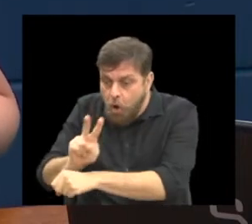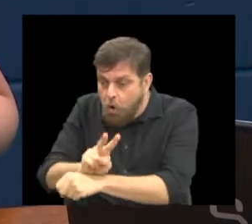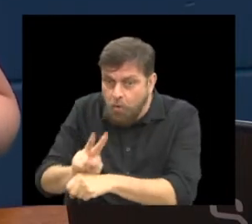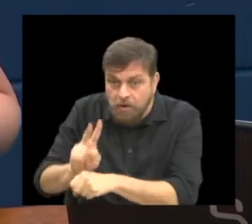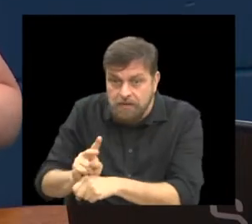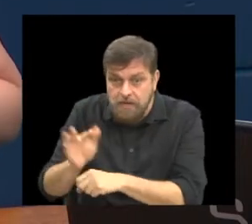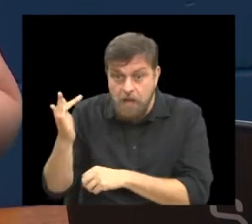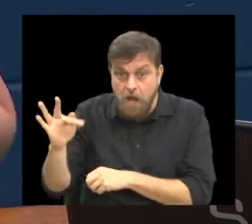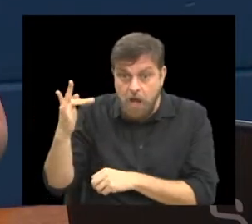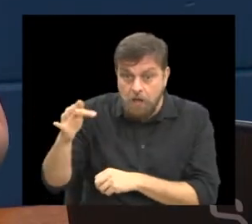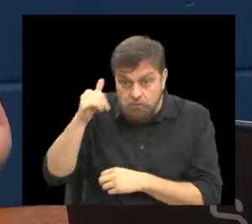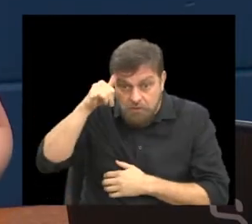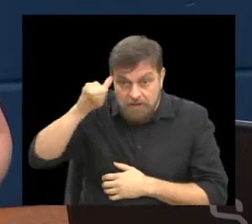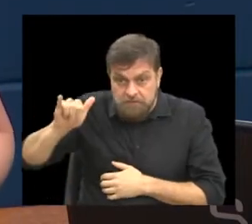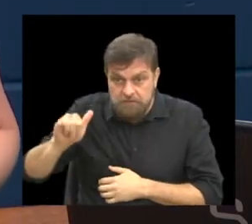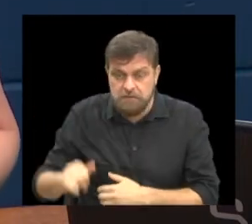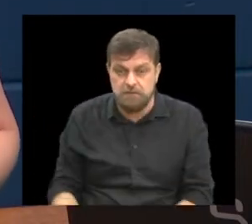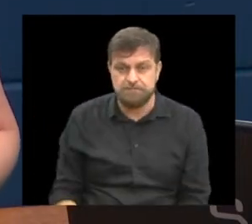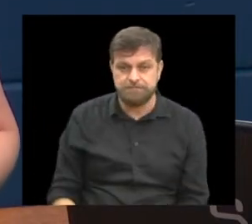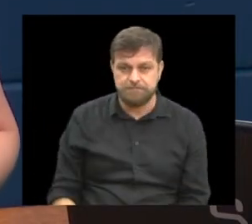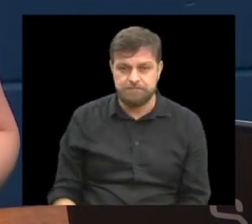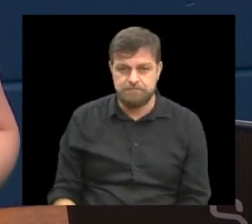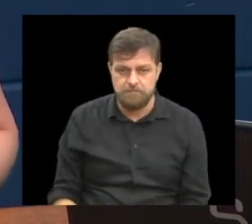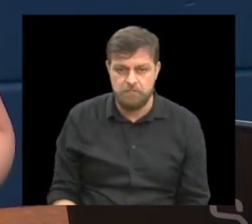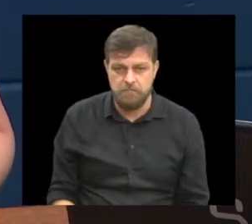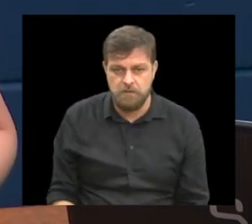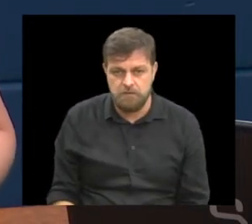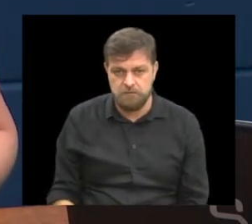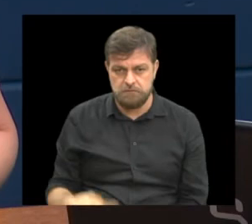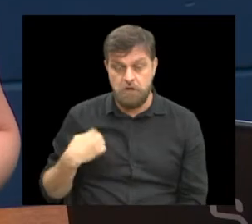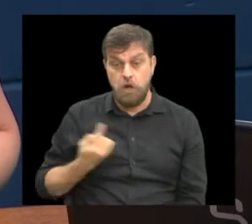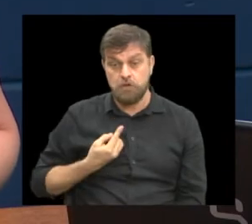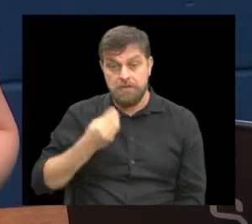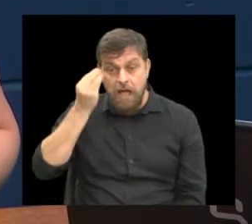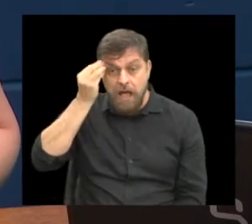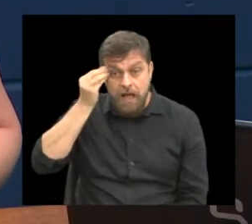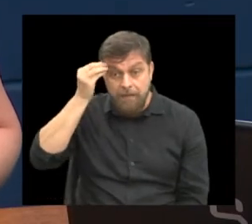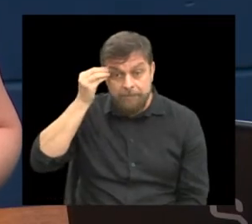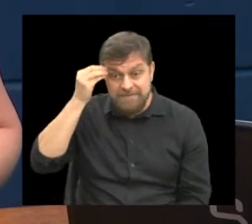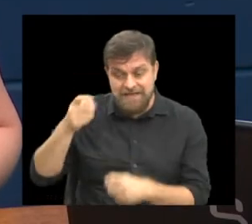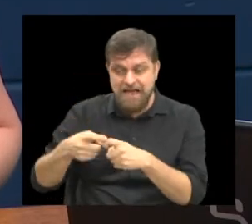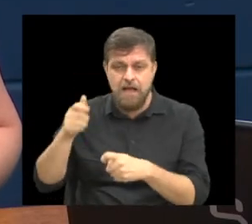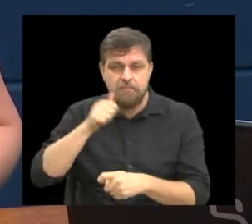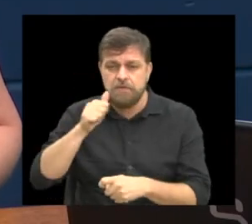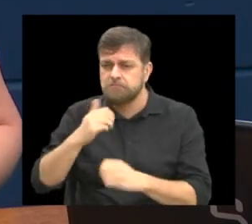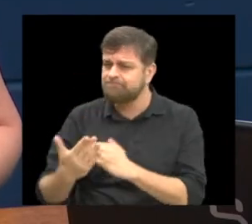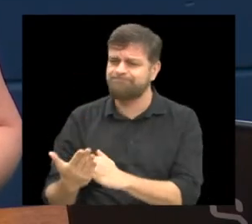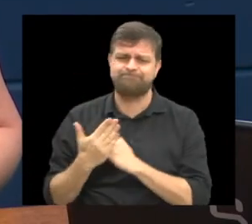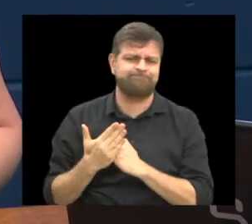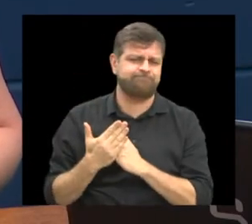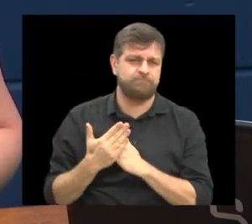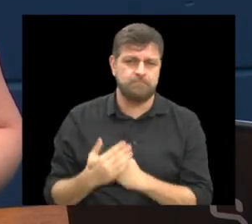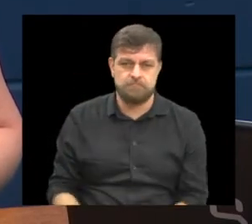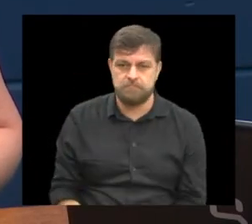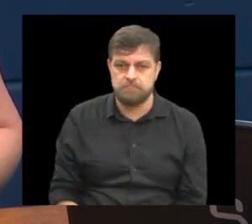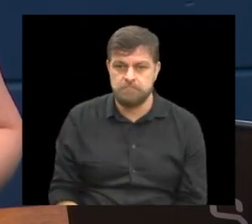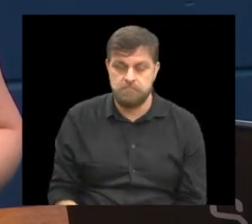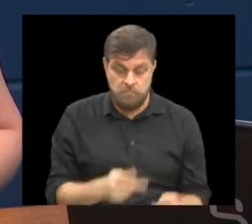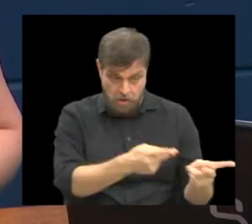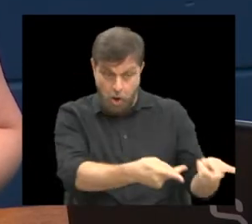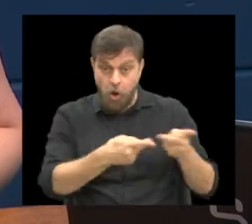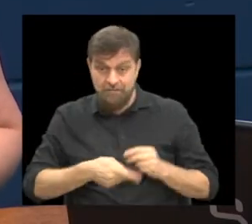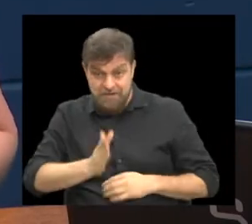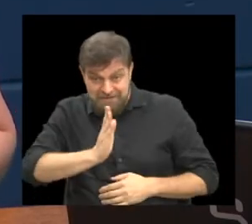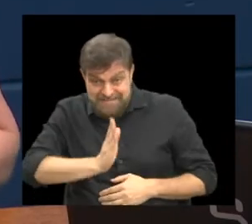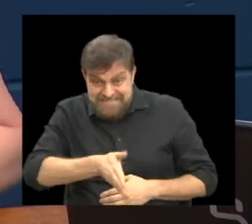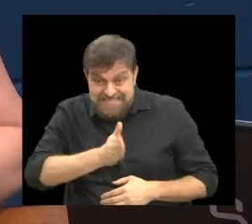machucar com os braços, enfim. Então, a nossa psiquiatra ajuda muito, muito. Mas, de cara, já fica o convite para